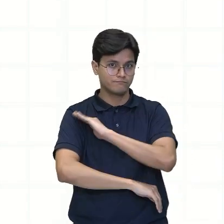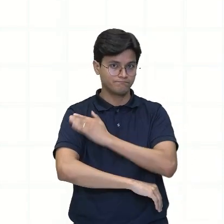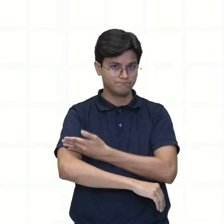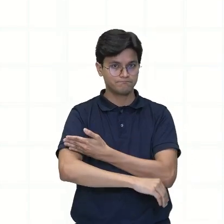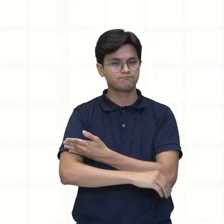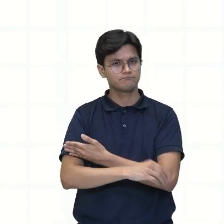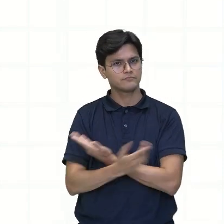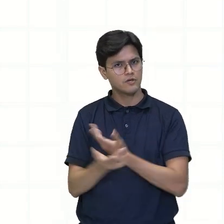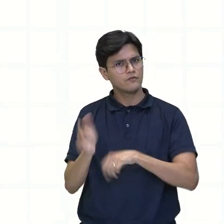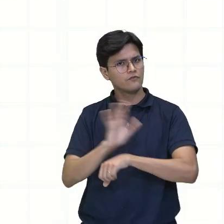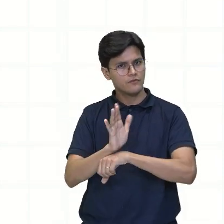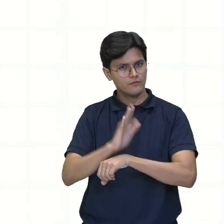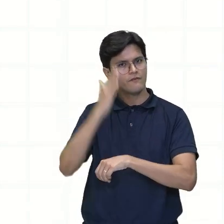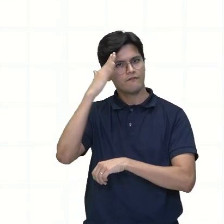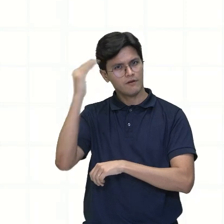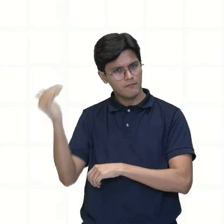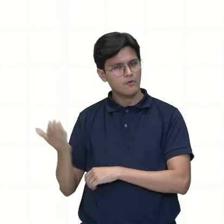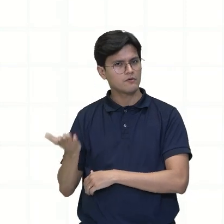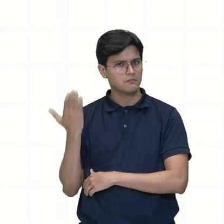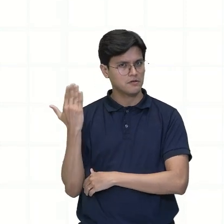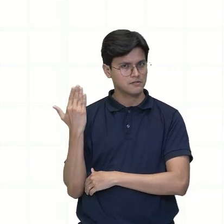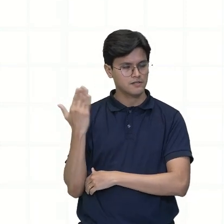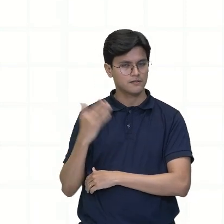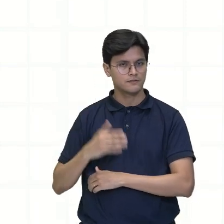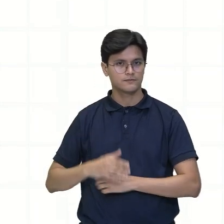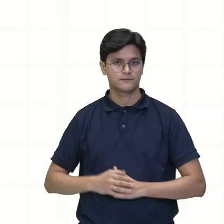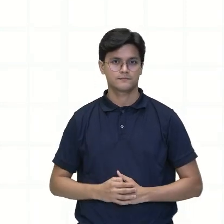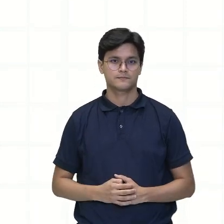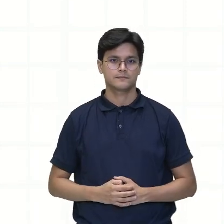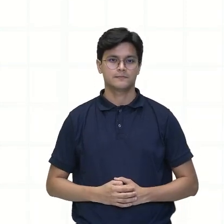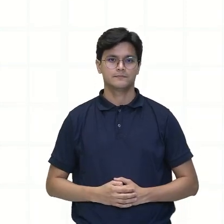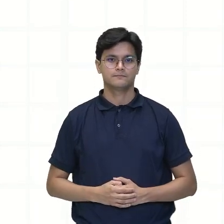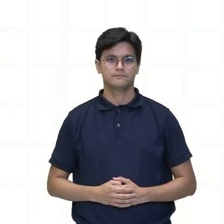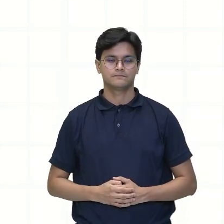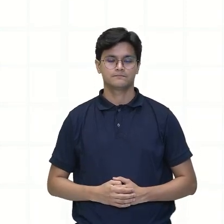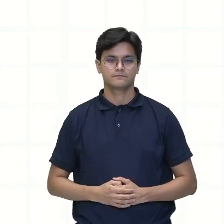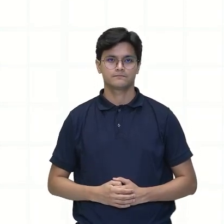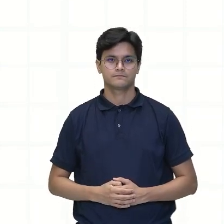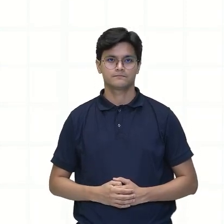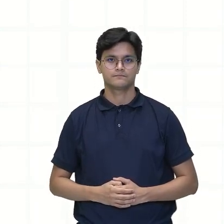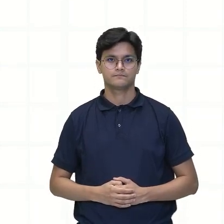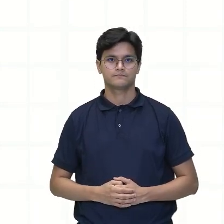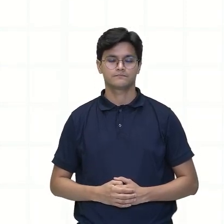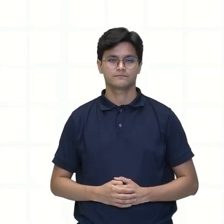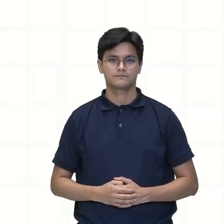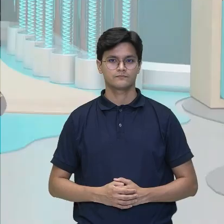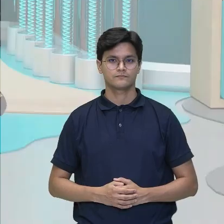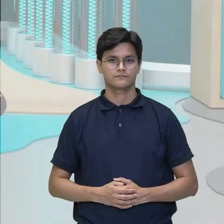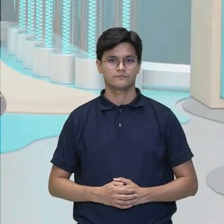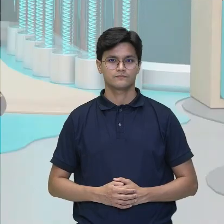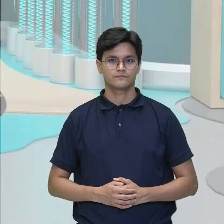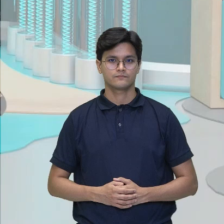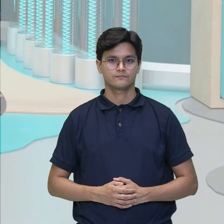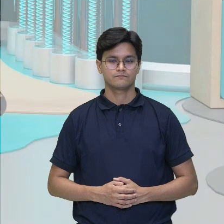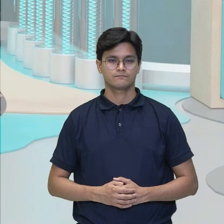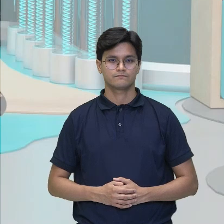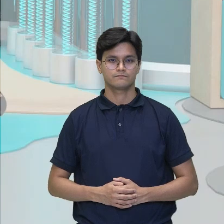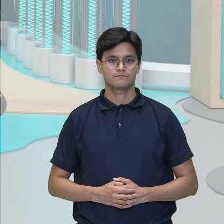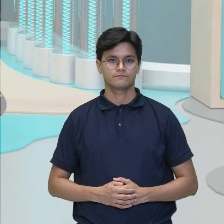destacava, ok? Uma produção que foi destaque na época dele.